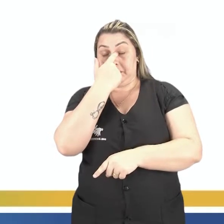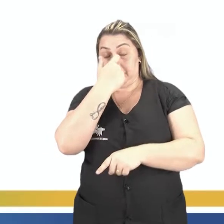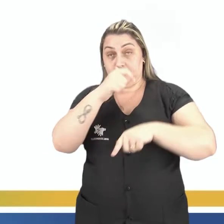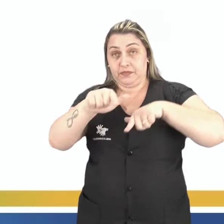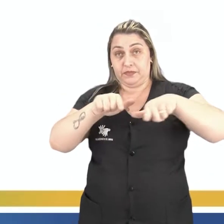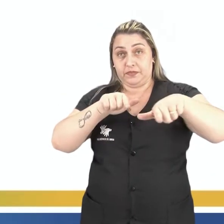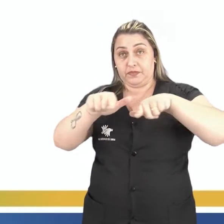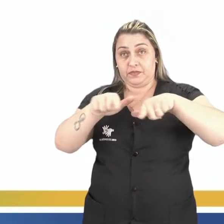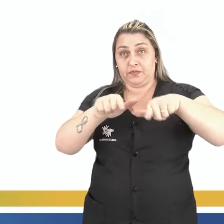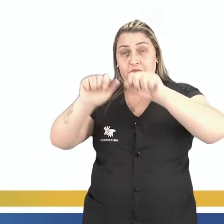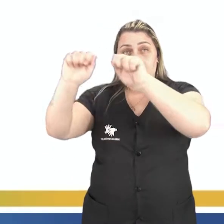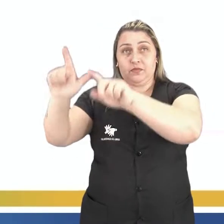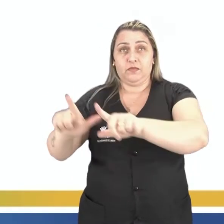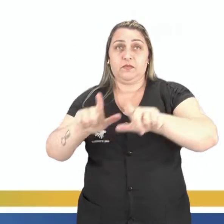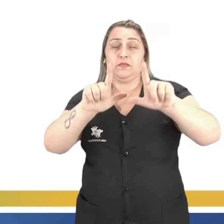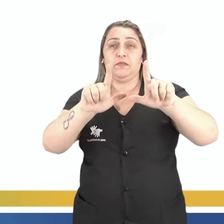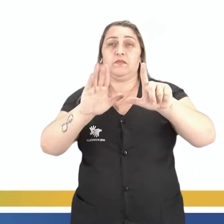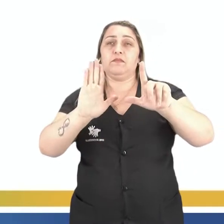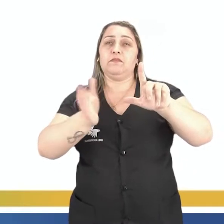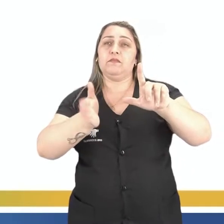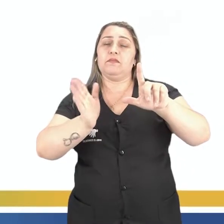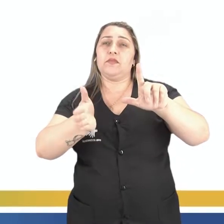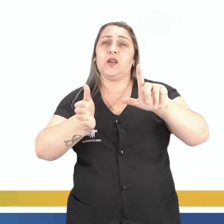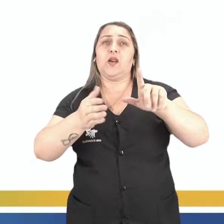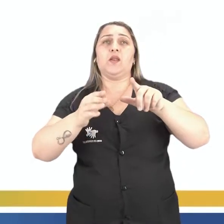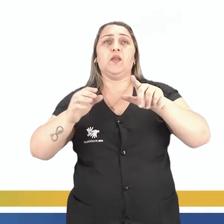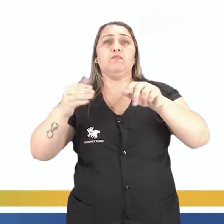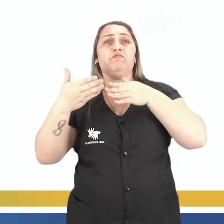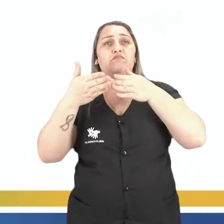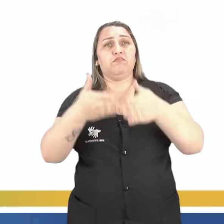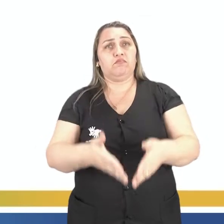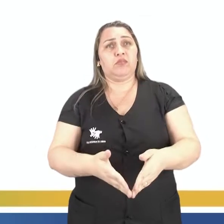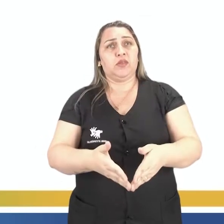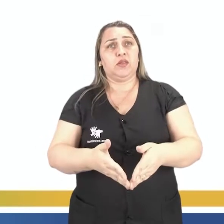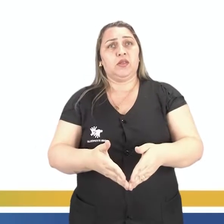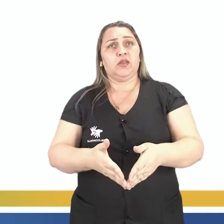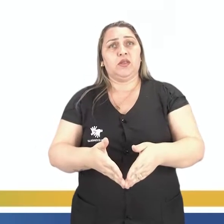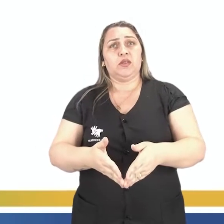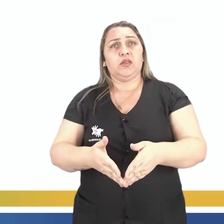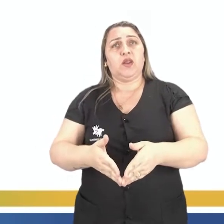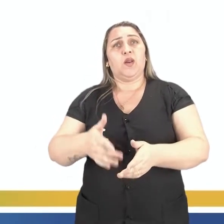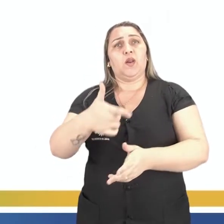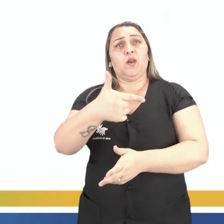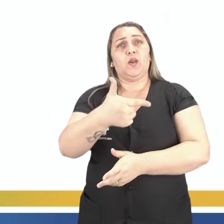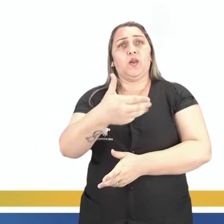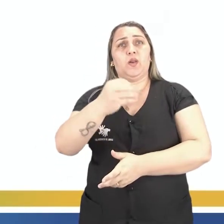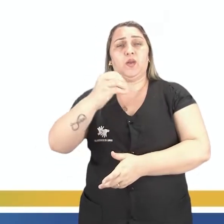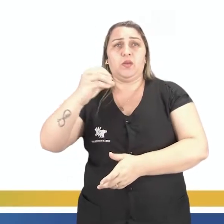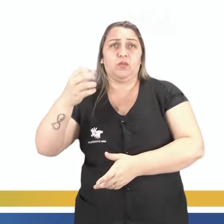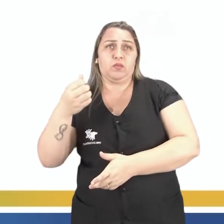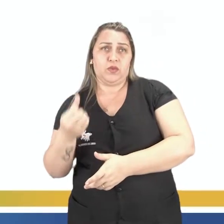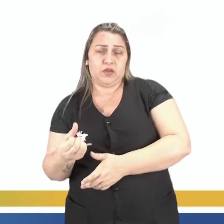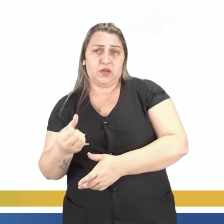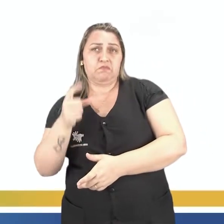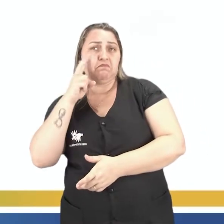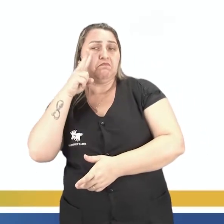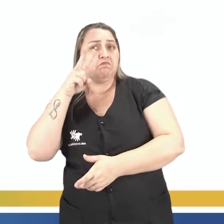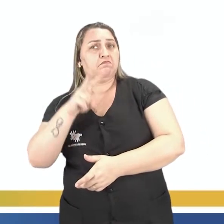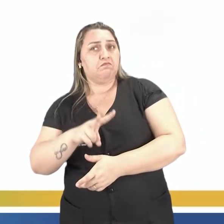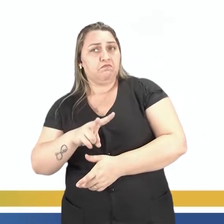obra que está aqui no slide, já estava assim quando eu cheguei, de 2006. Observem que é